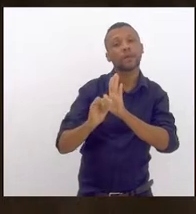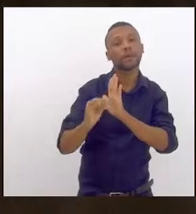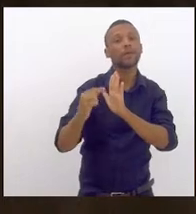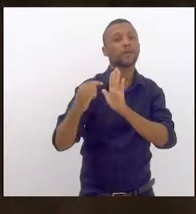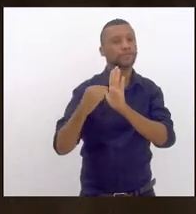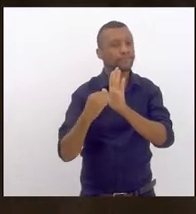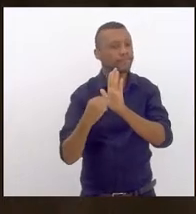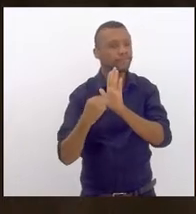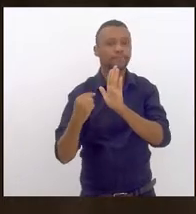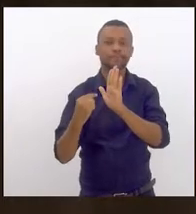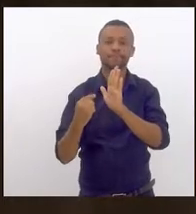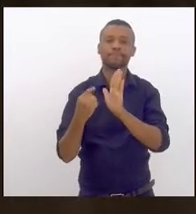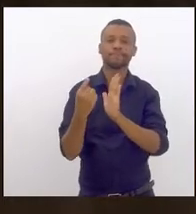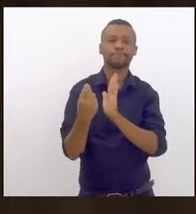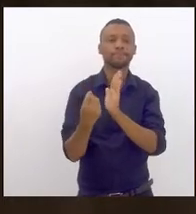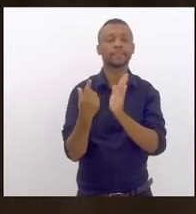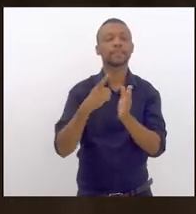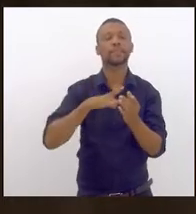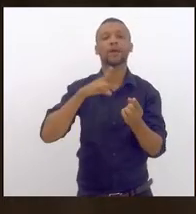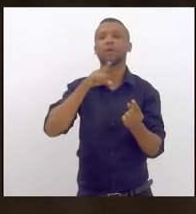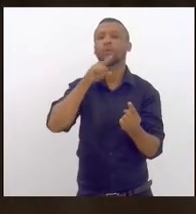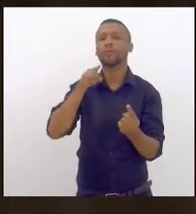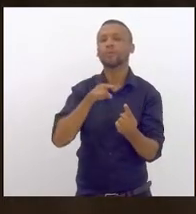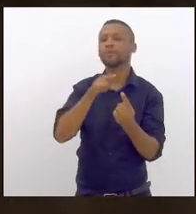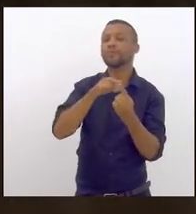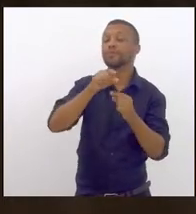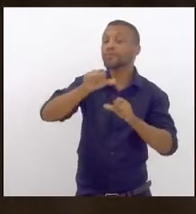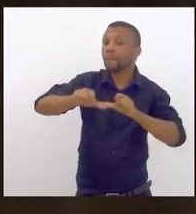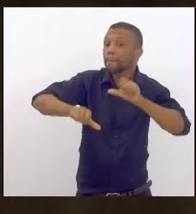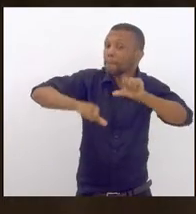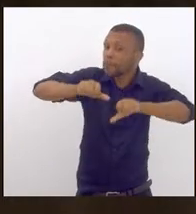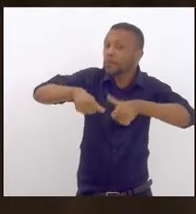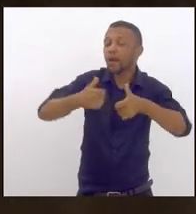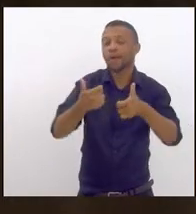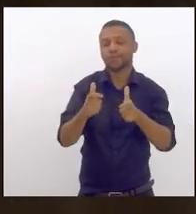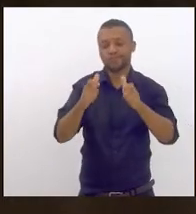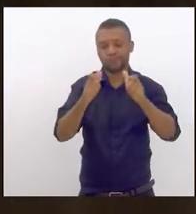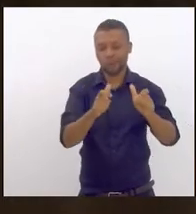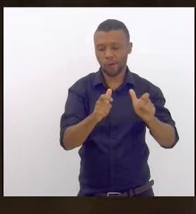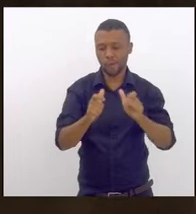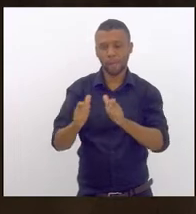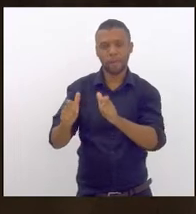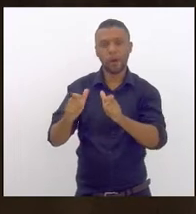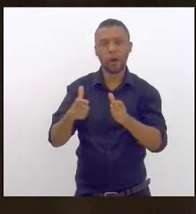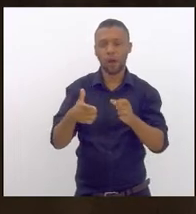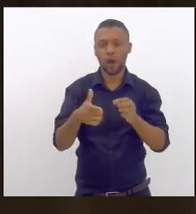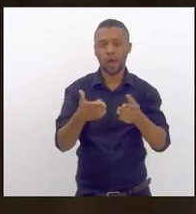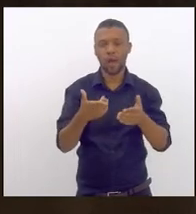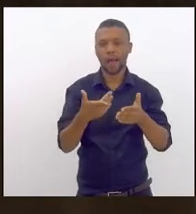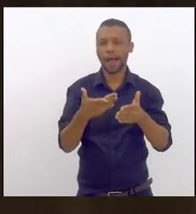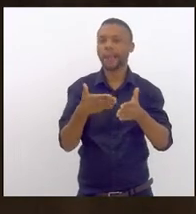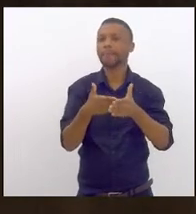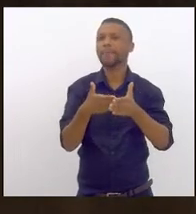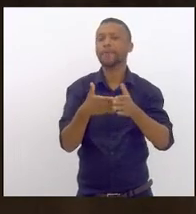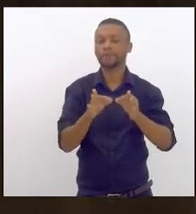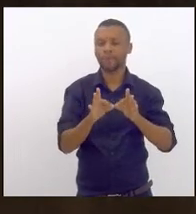que pretende alterar limites e inclui